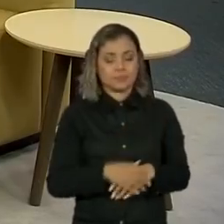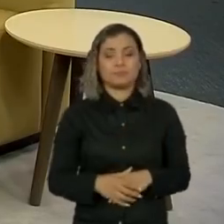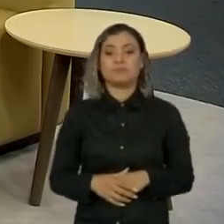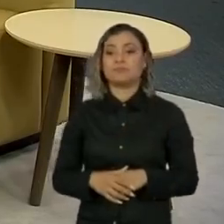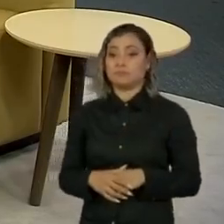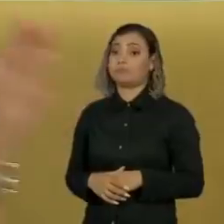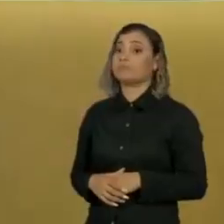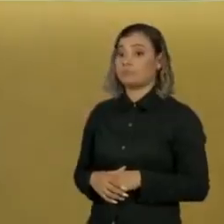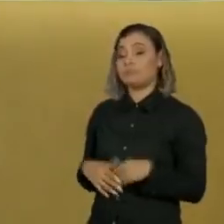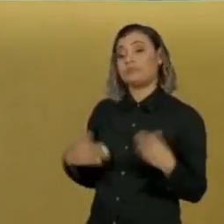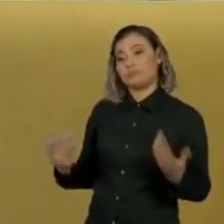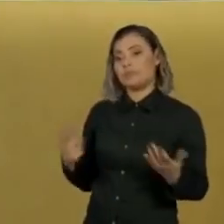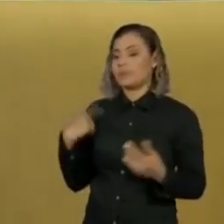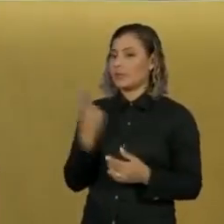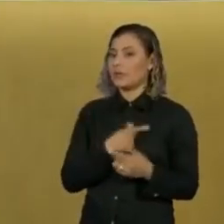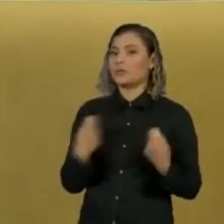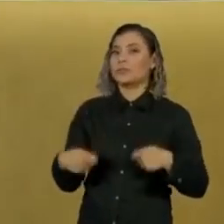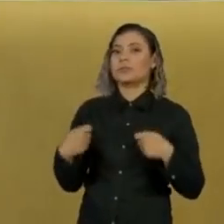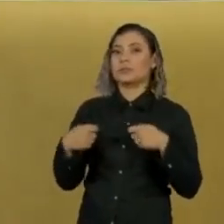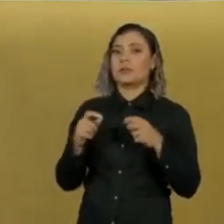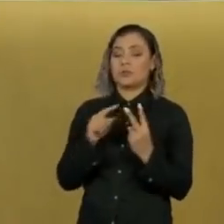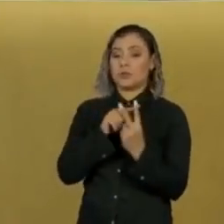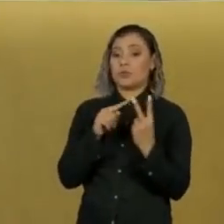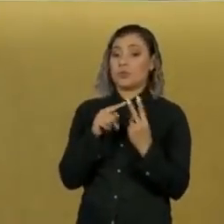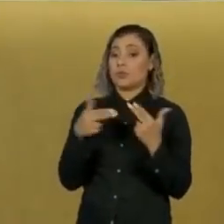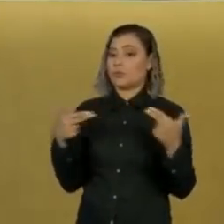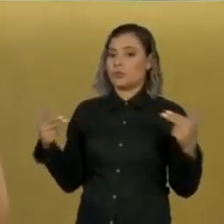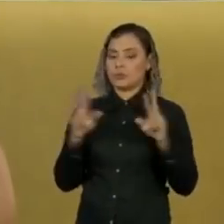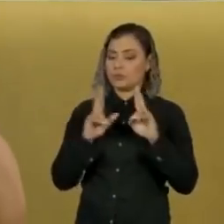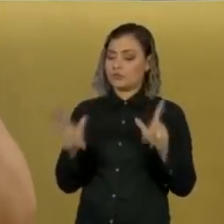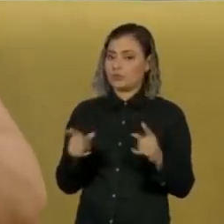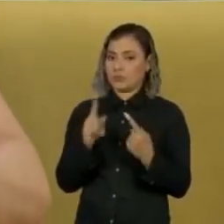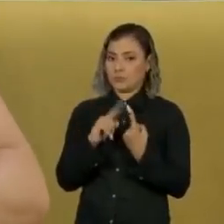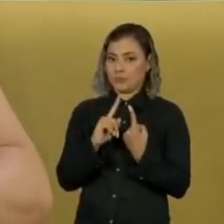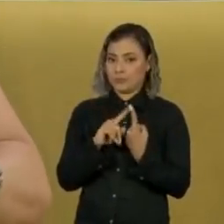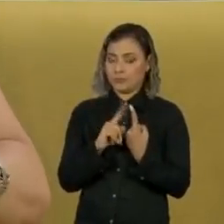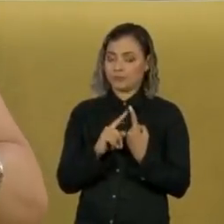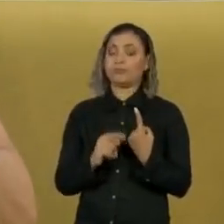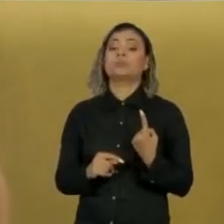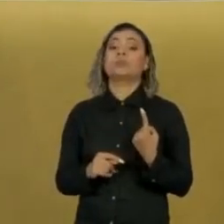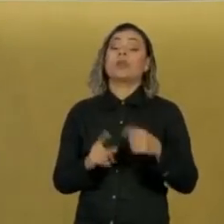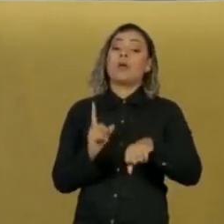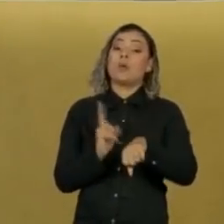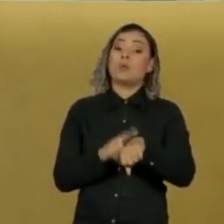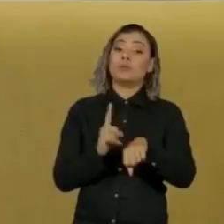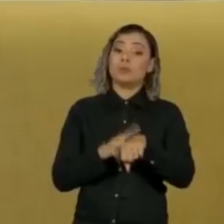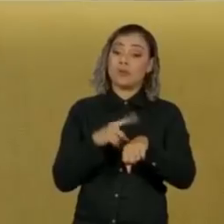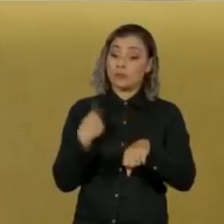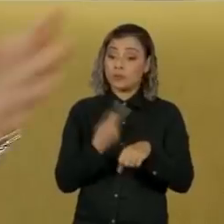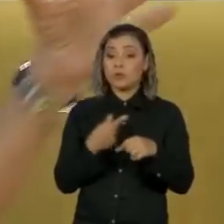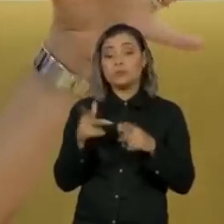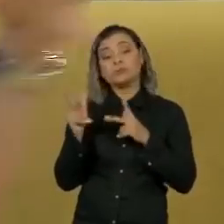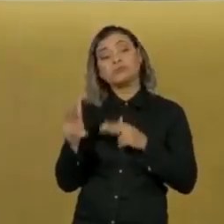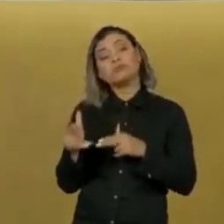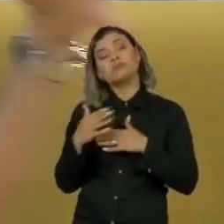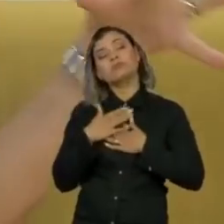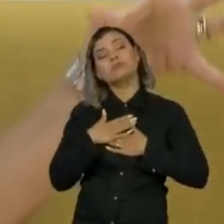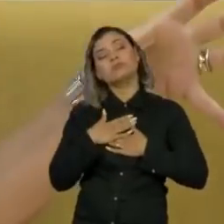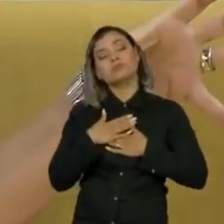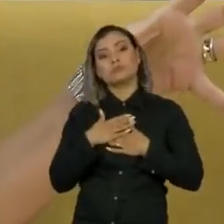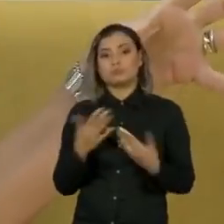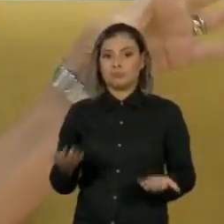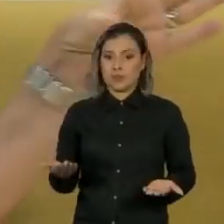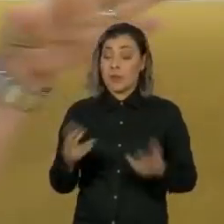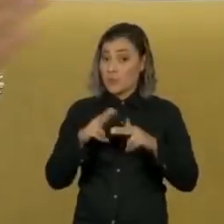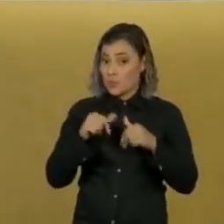De fato, nós precisamos diferenciar entre duas coisas. Uma é o tempo em que a gente se permite dormir. Então, com a